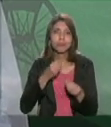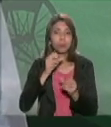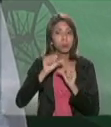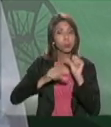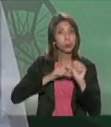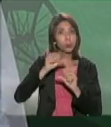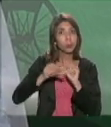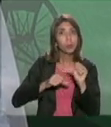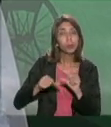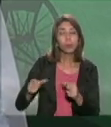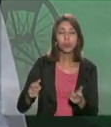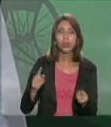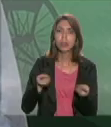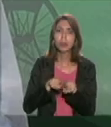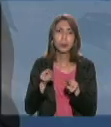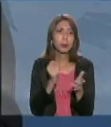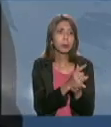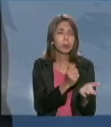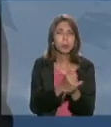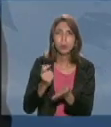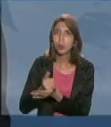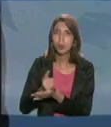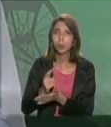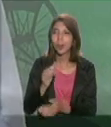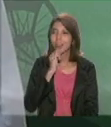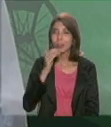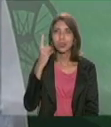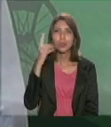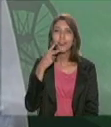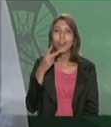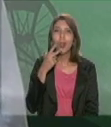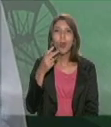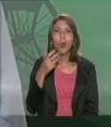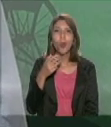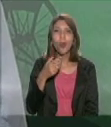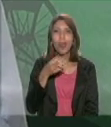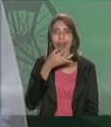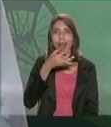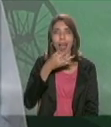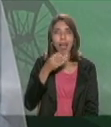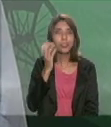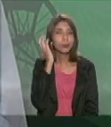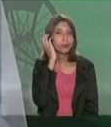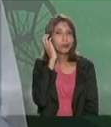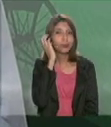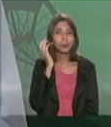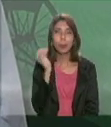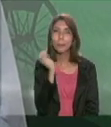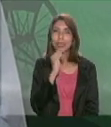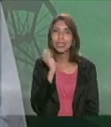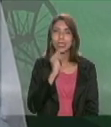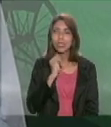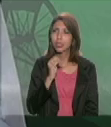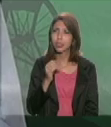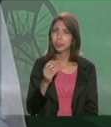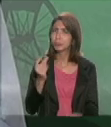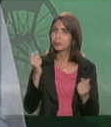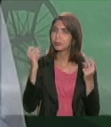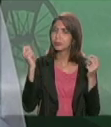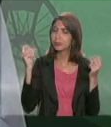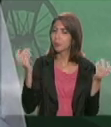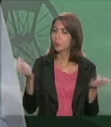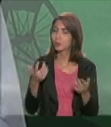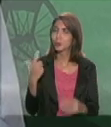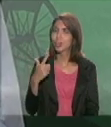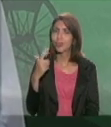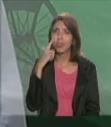de hábito, mudanças de consumo. Até do público, né? Até do público. O deputado estava falando aqui do radinho de pilha. Há quanto tempo não se vê radinhos de pilha num estádio